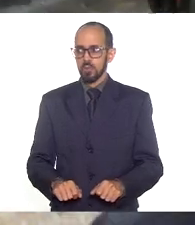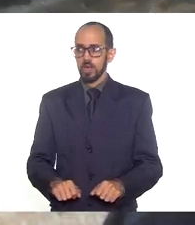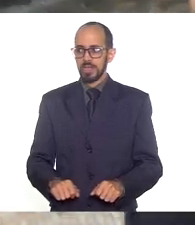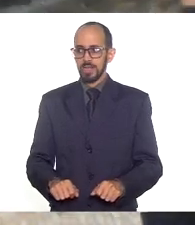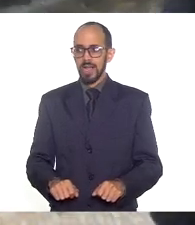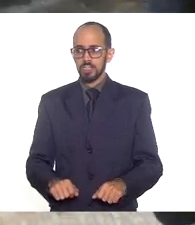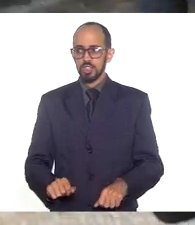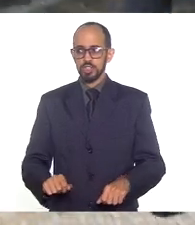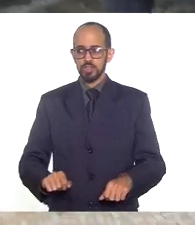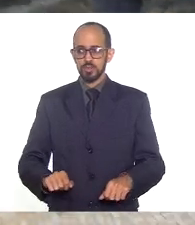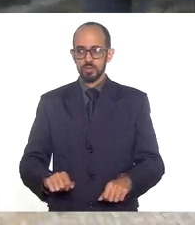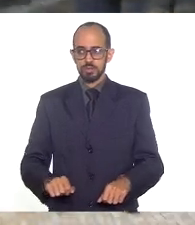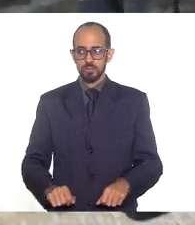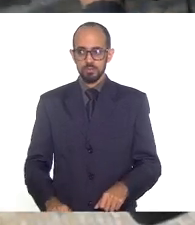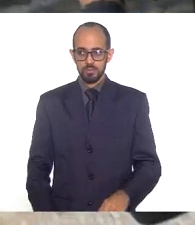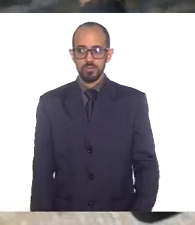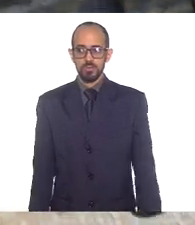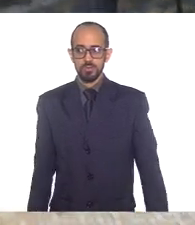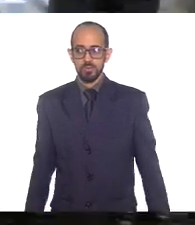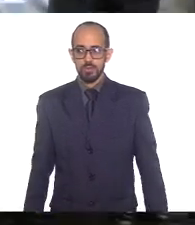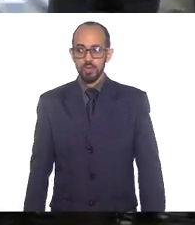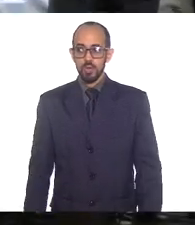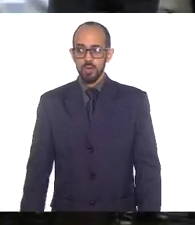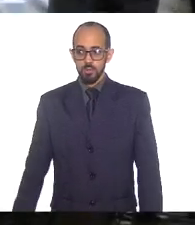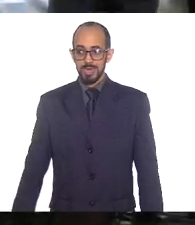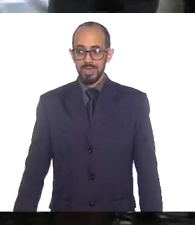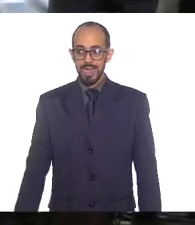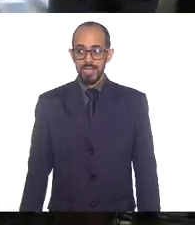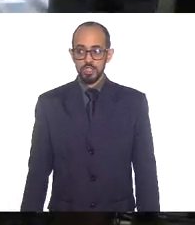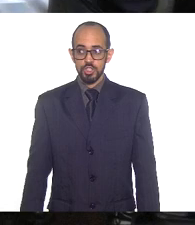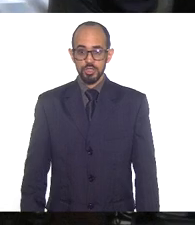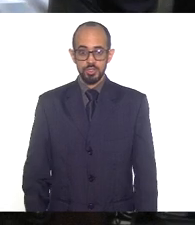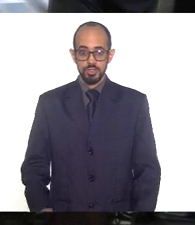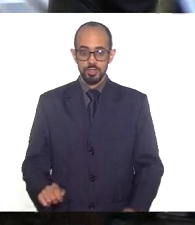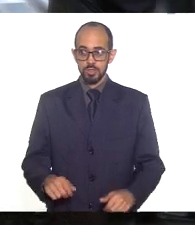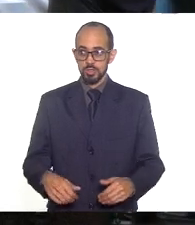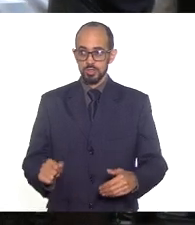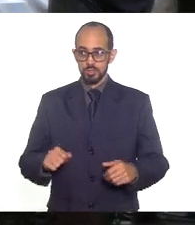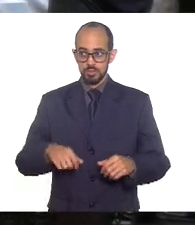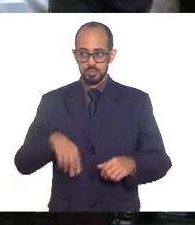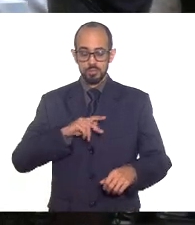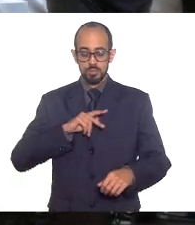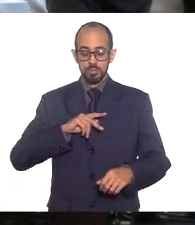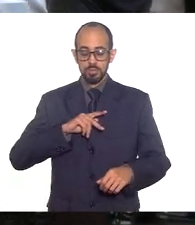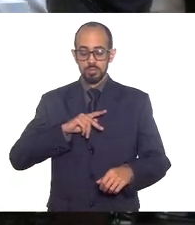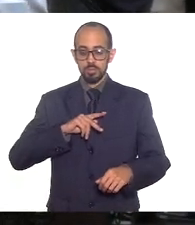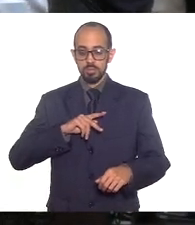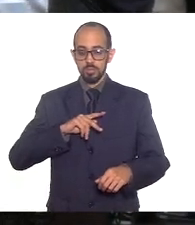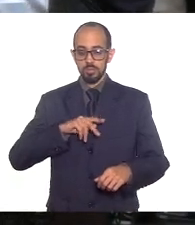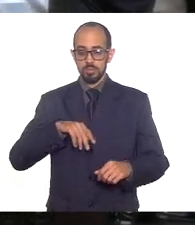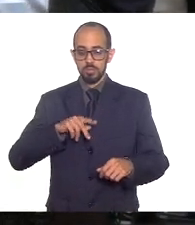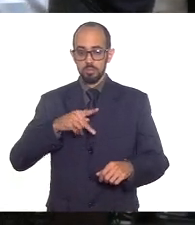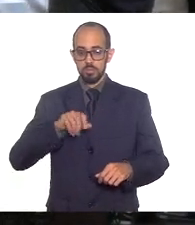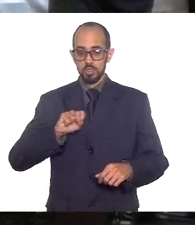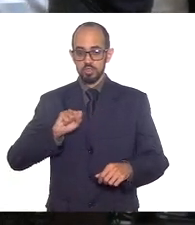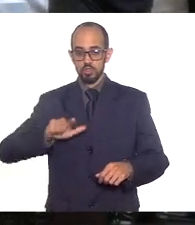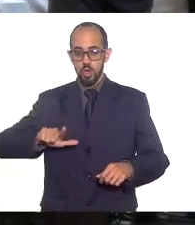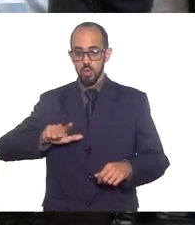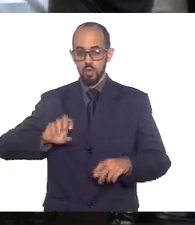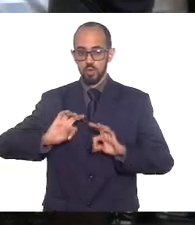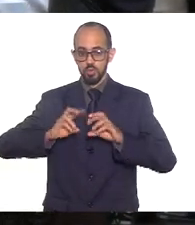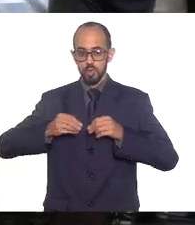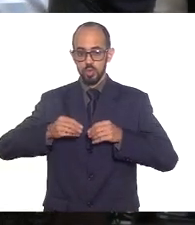o parecer favorável Presidente presidência antes de volta ao substantivo anuncia a bancada do peso do pessoal todas as